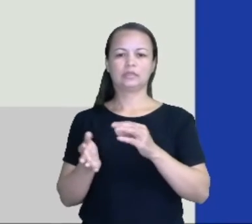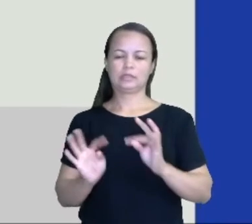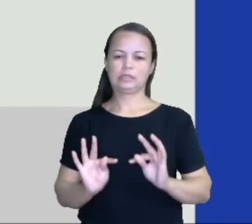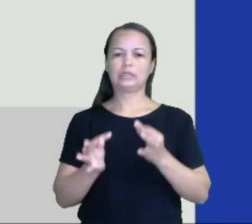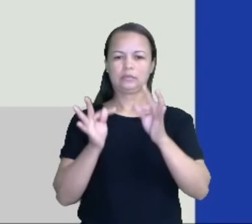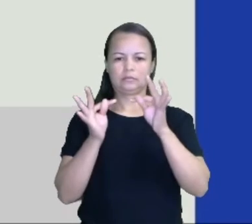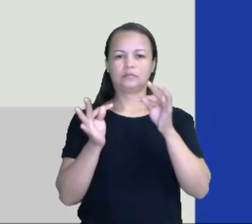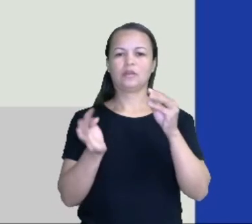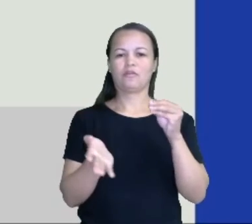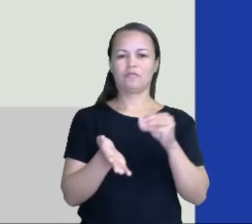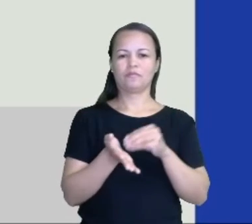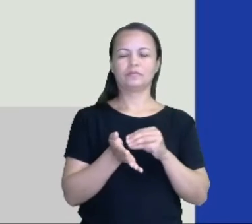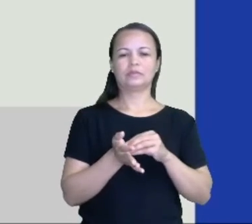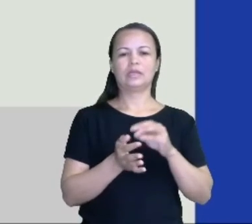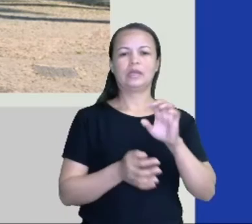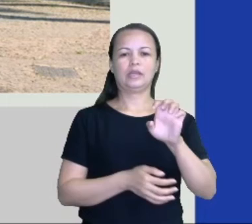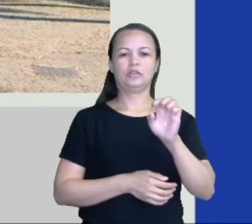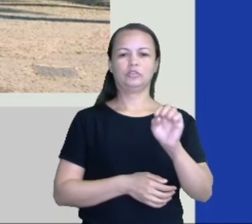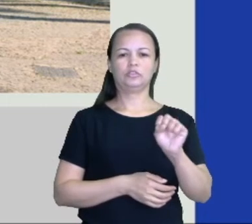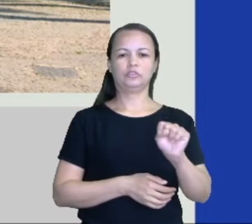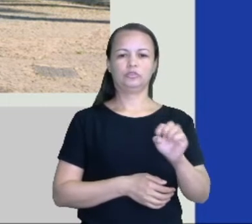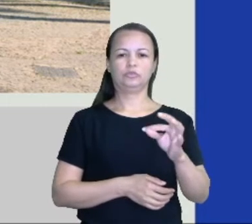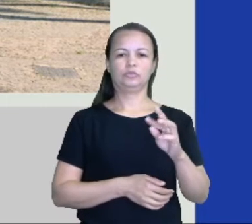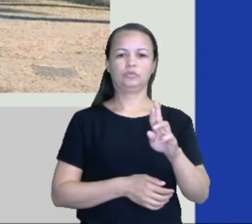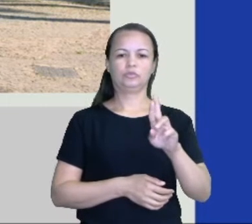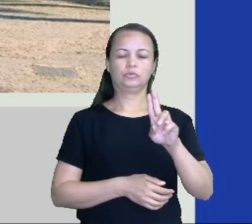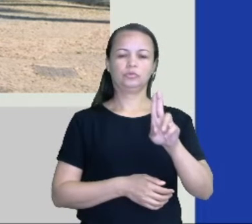tecnológico ou desemprego estrutural.